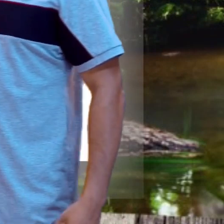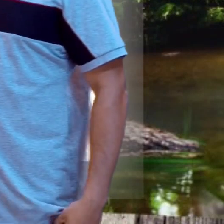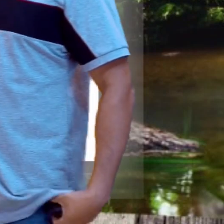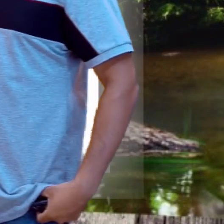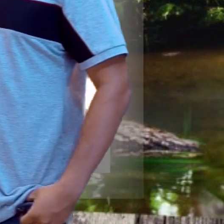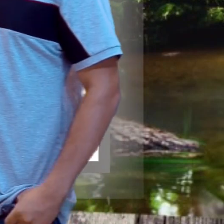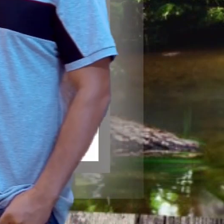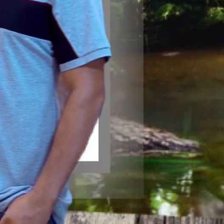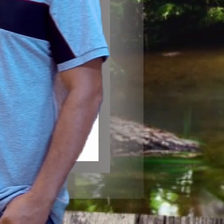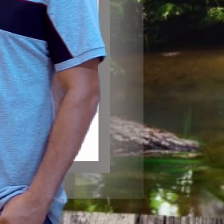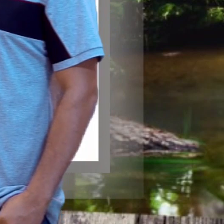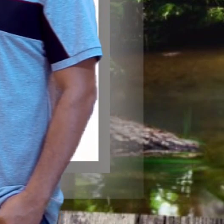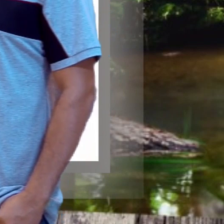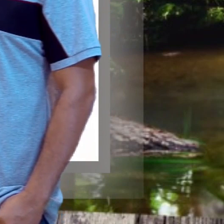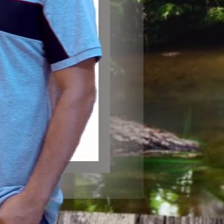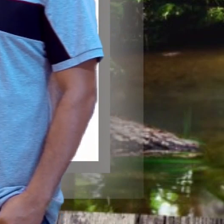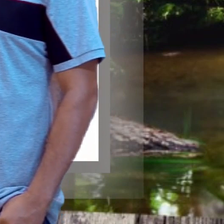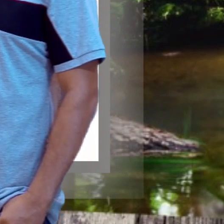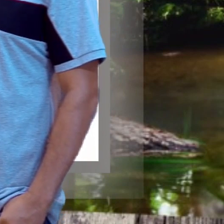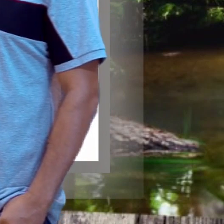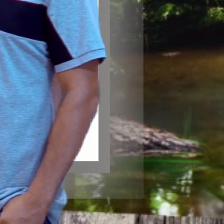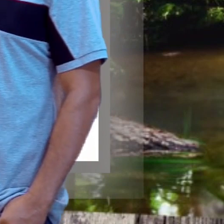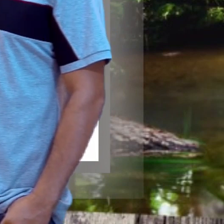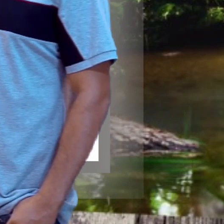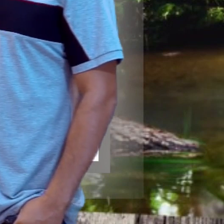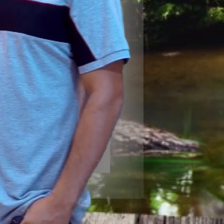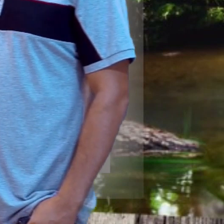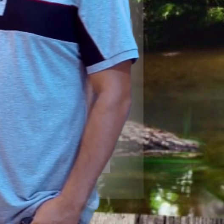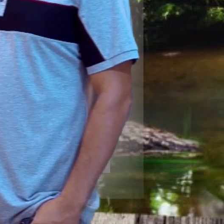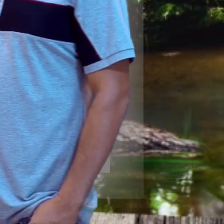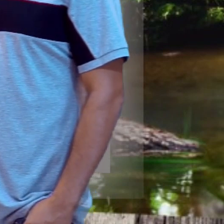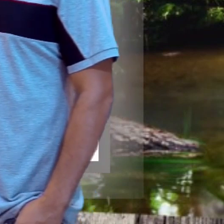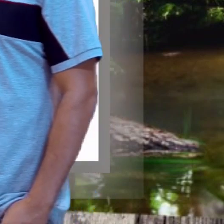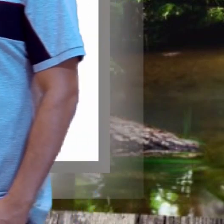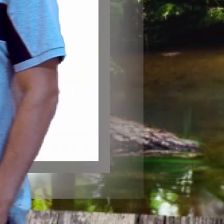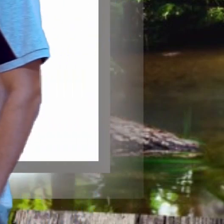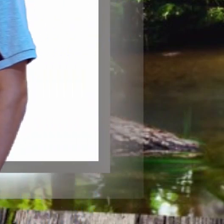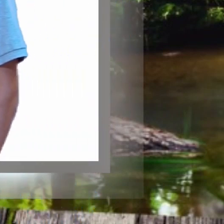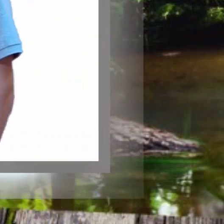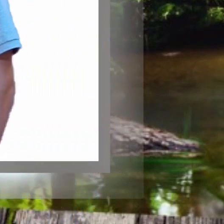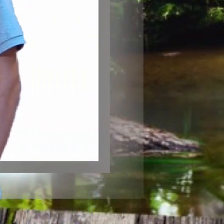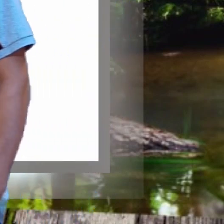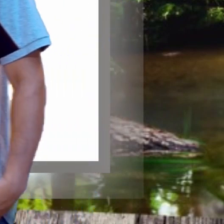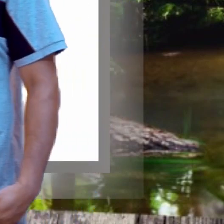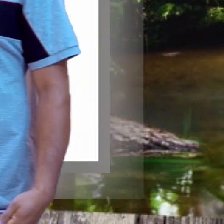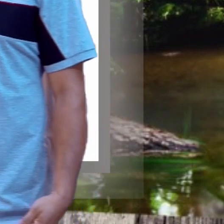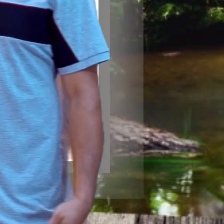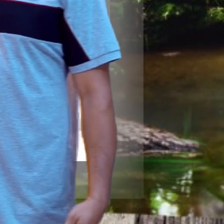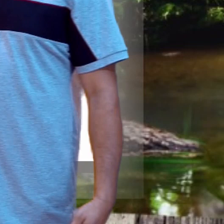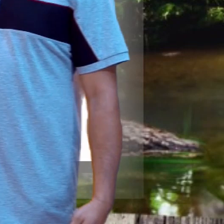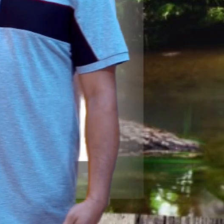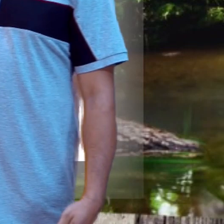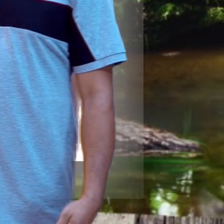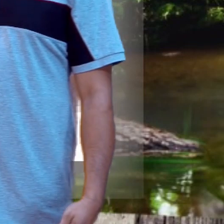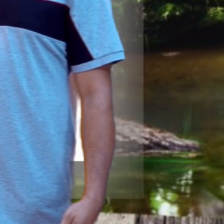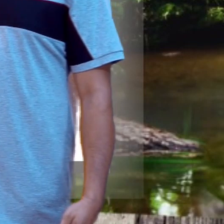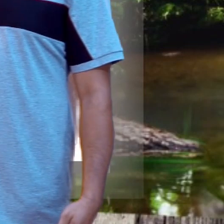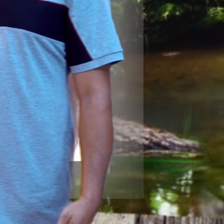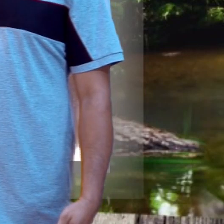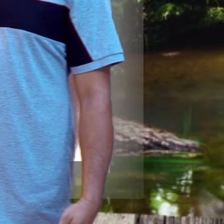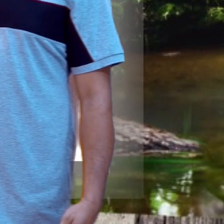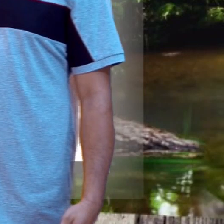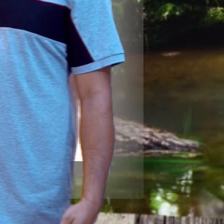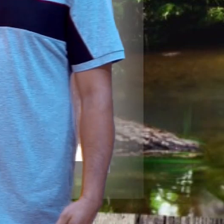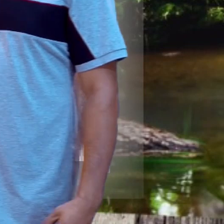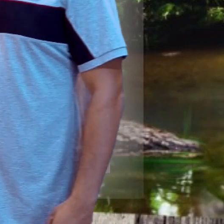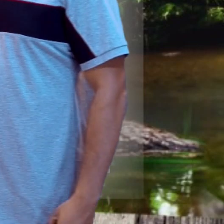ó, a gente tem aqui nessa imagem aqui não está, mas ainda há pouco, numa imagem bem, deixa eu